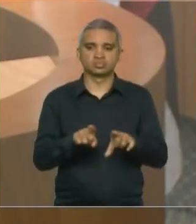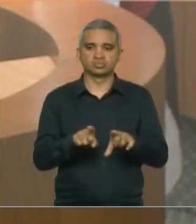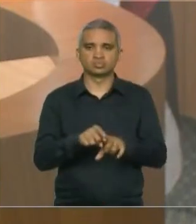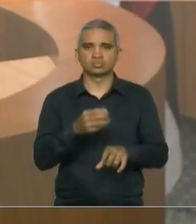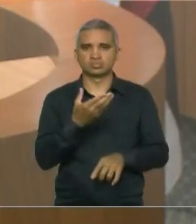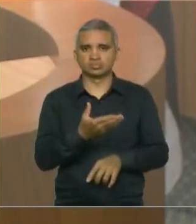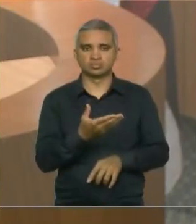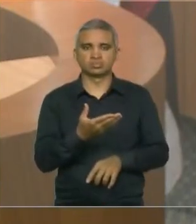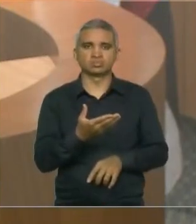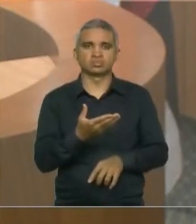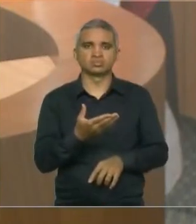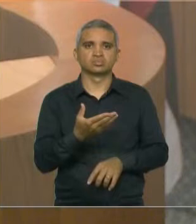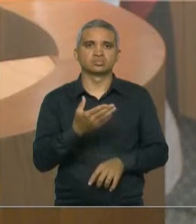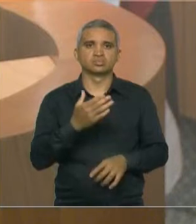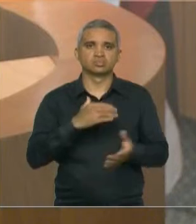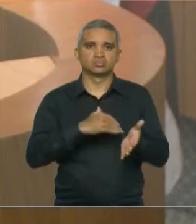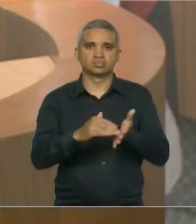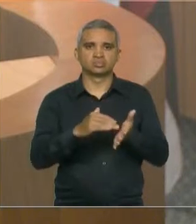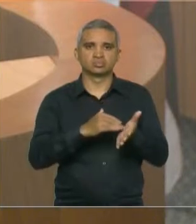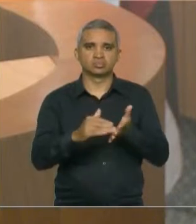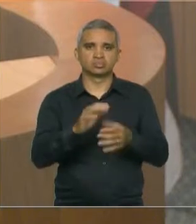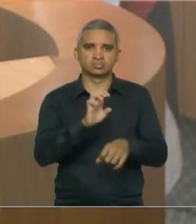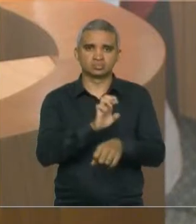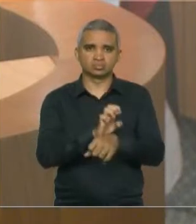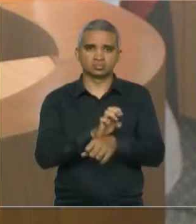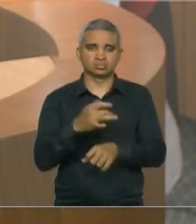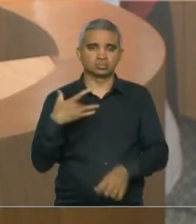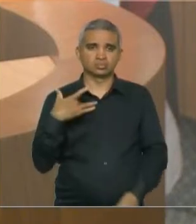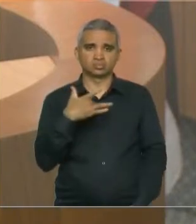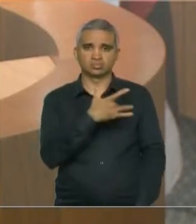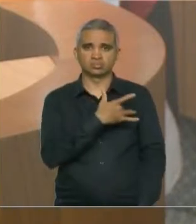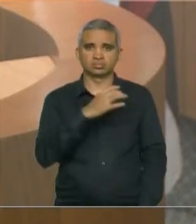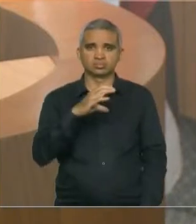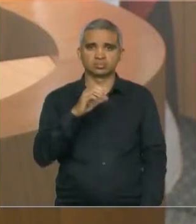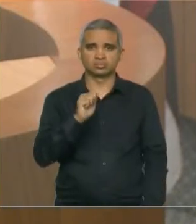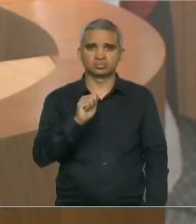Lula, secretário de Estado da Saúde do Maranhão,